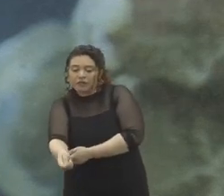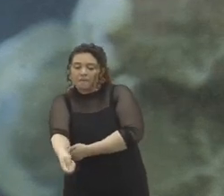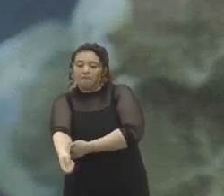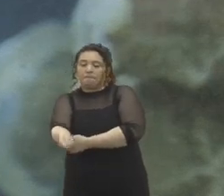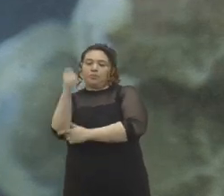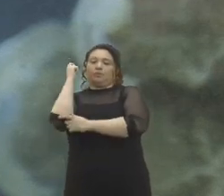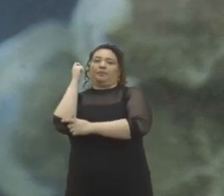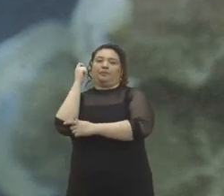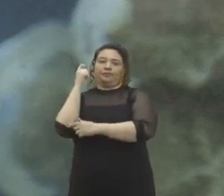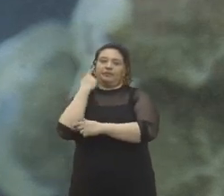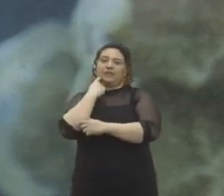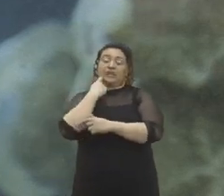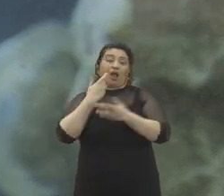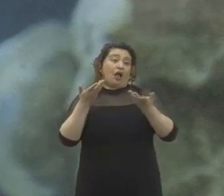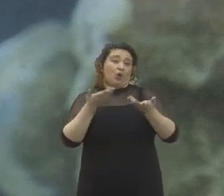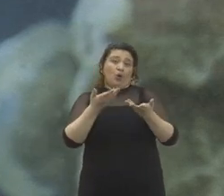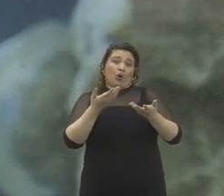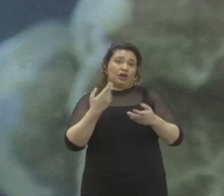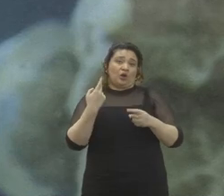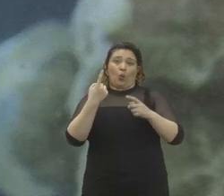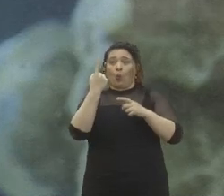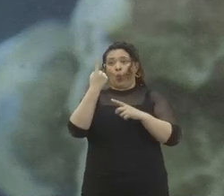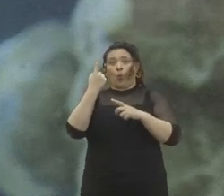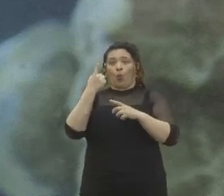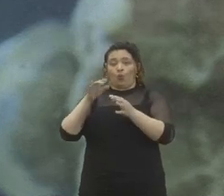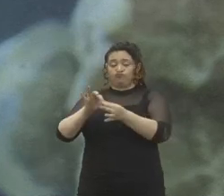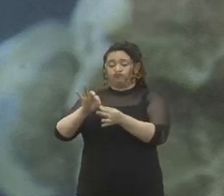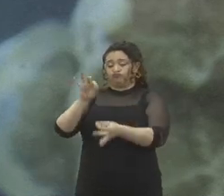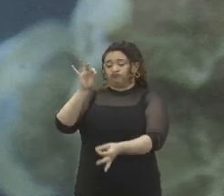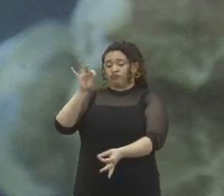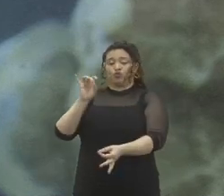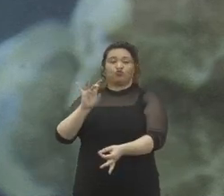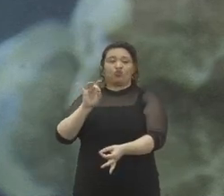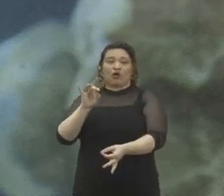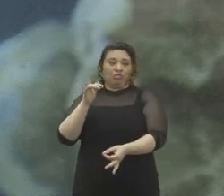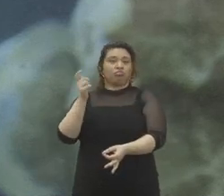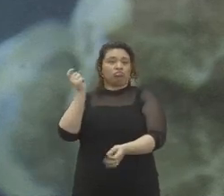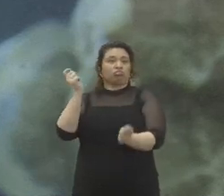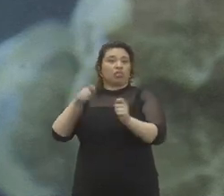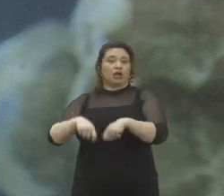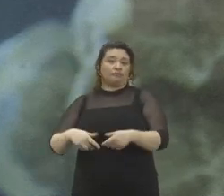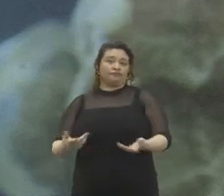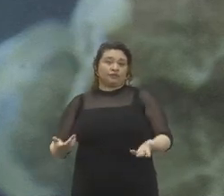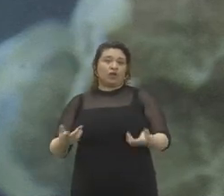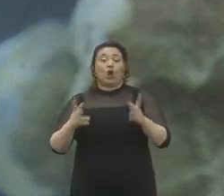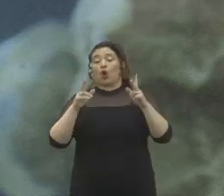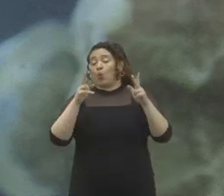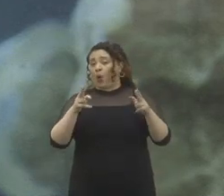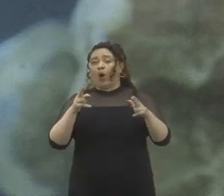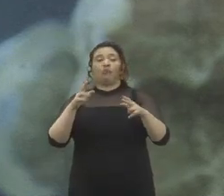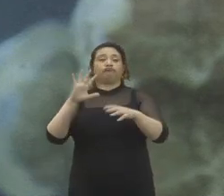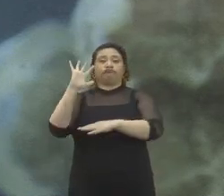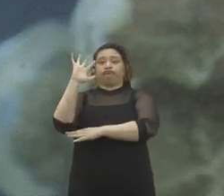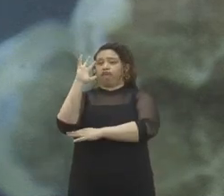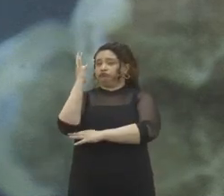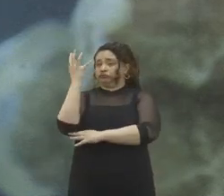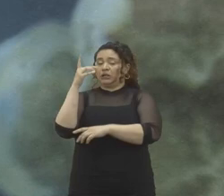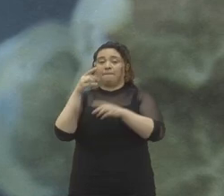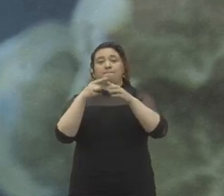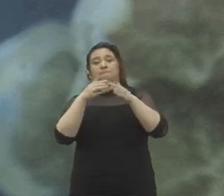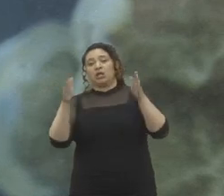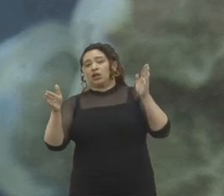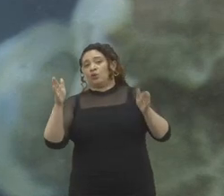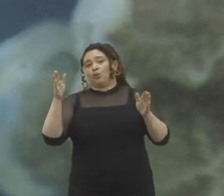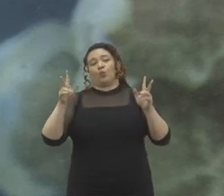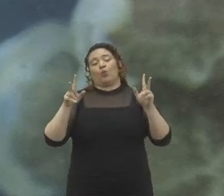pescar eu falar agora com 1 m a gente já chega na água e na mesma época do ano na mesmo no mesmo ponto então você